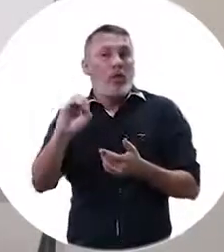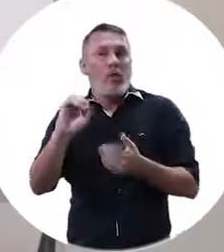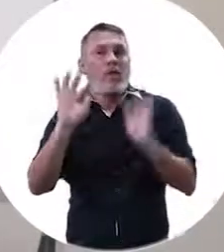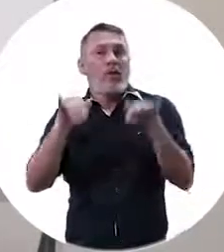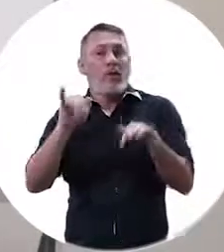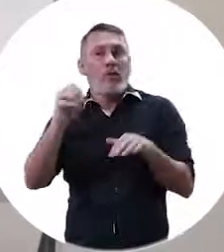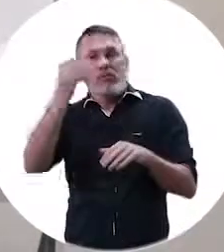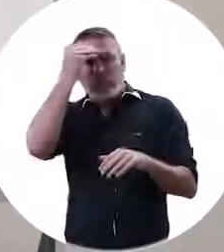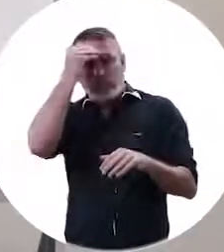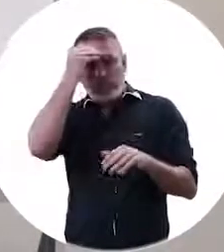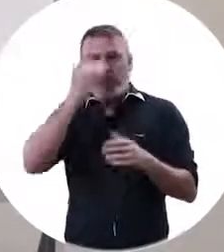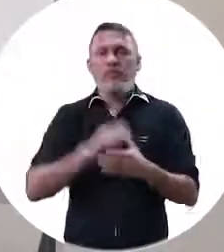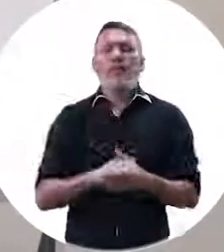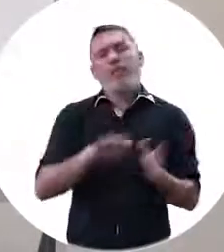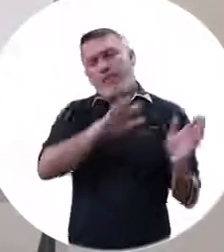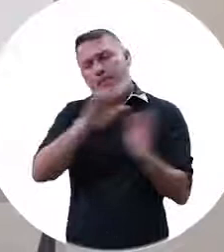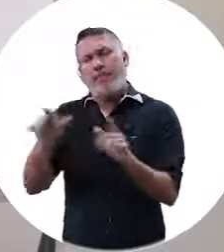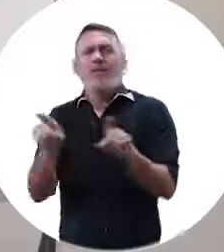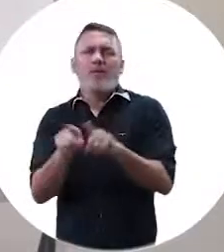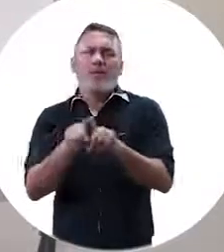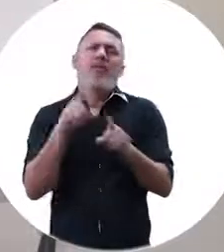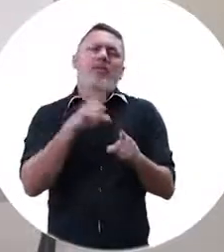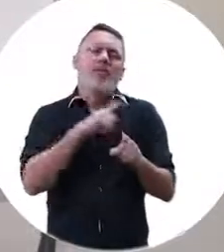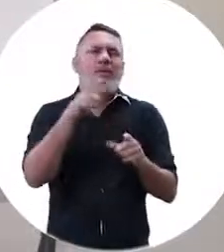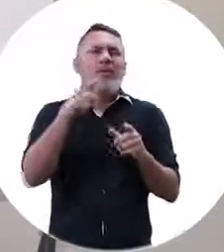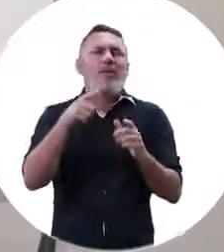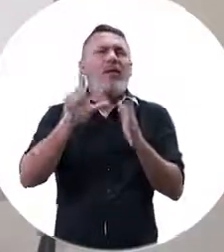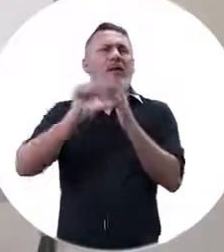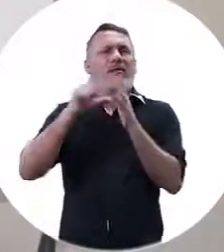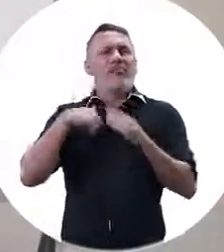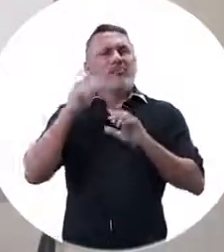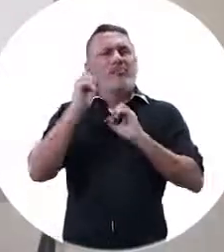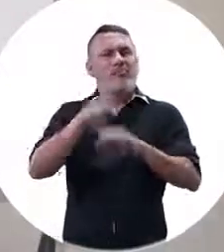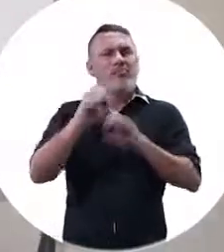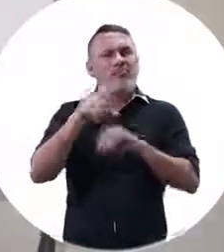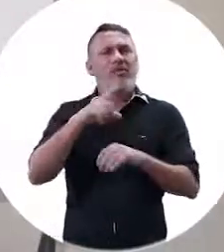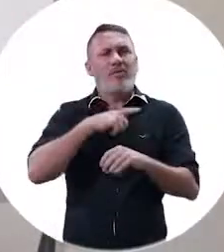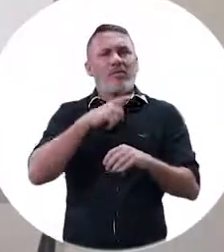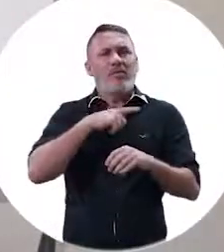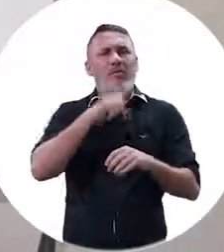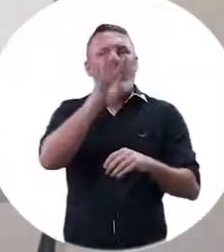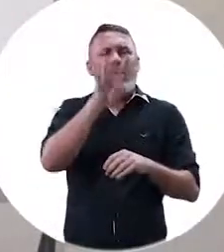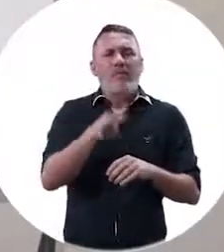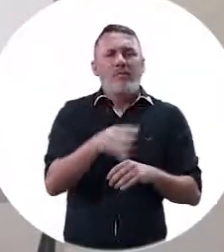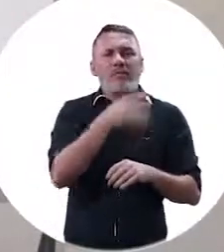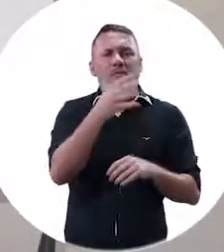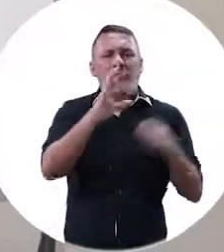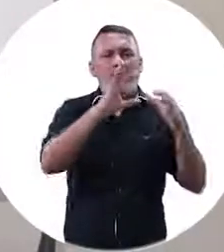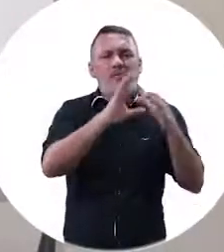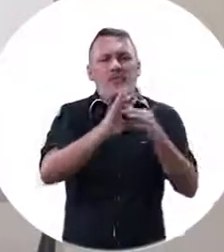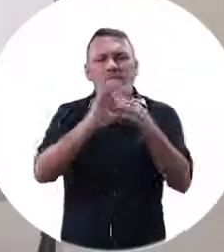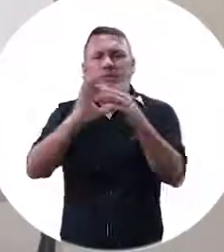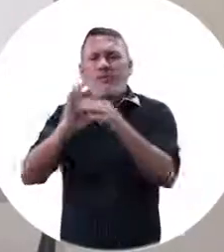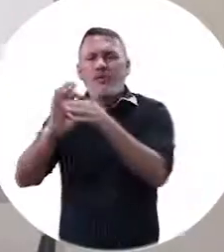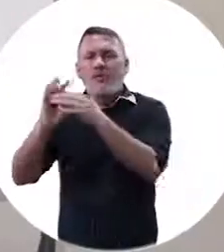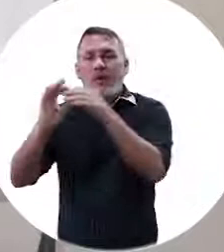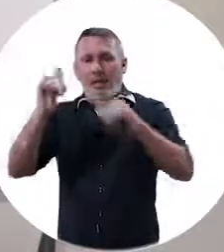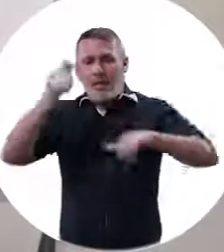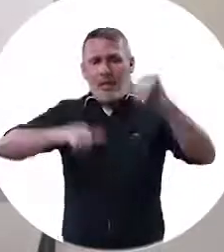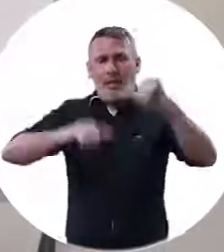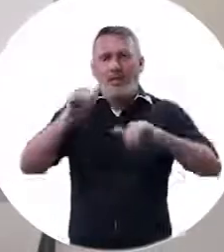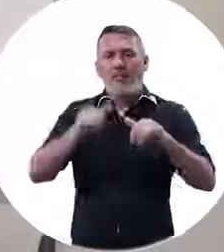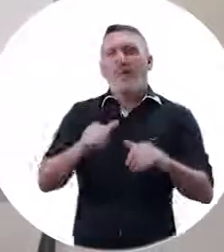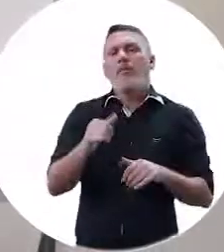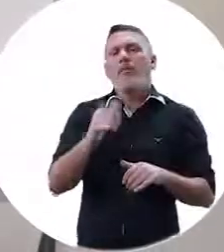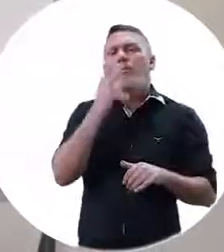Além disso, você tem como observação o que a gente chama de cadeias fechadas, que a gente viu na aula passada, em classificação de cadeias. Você vai